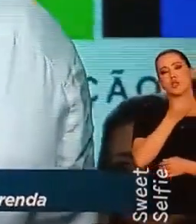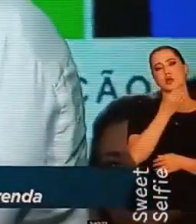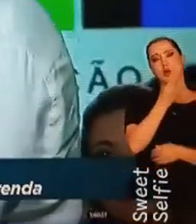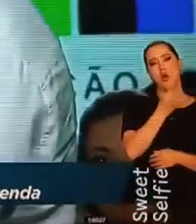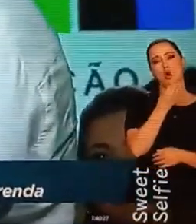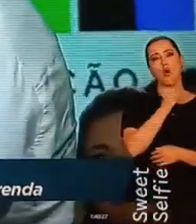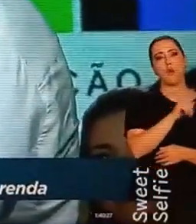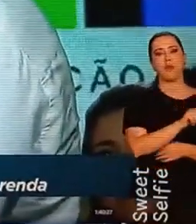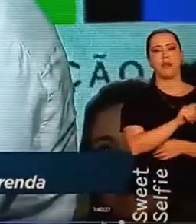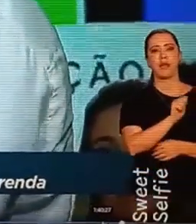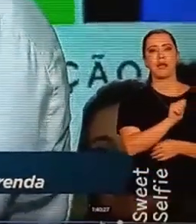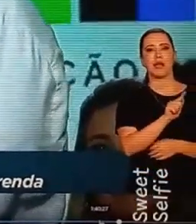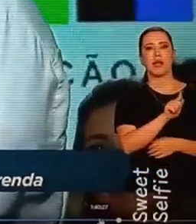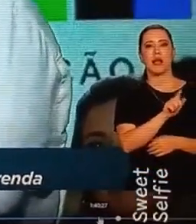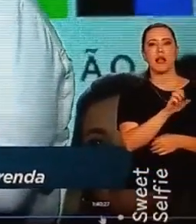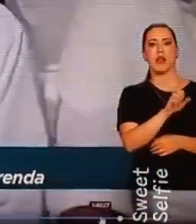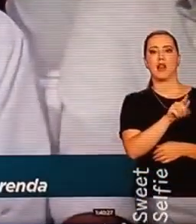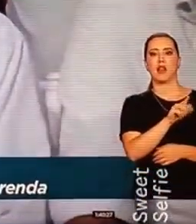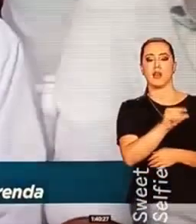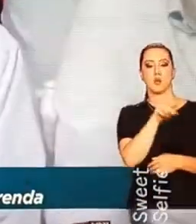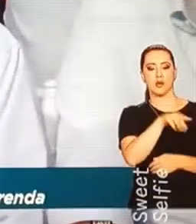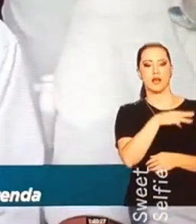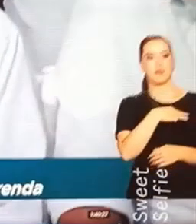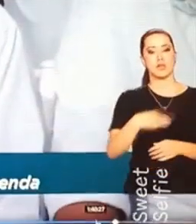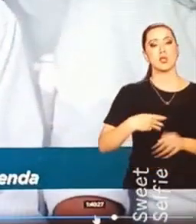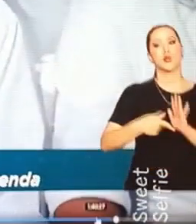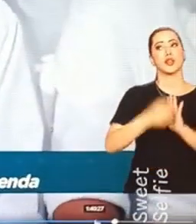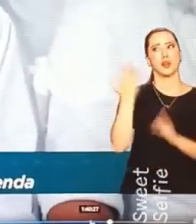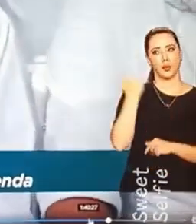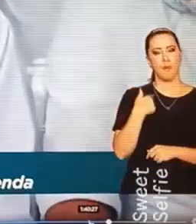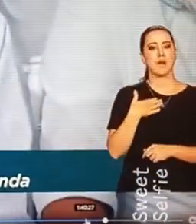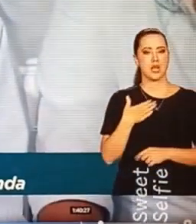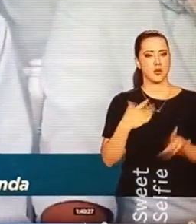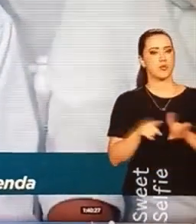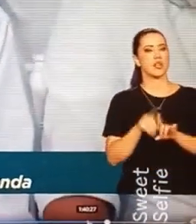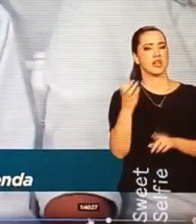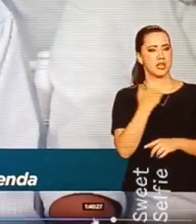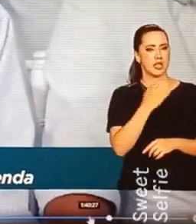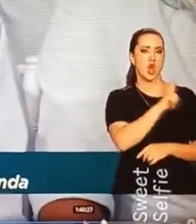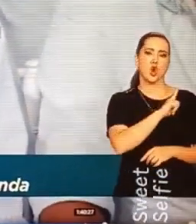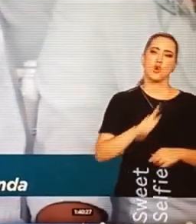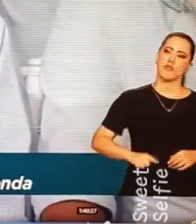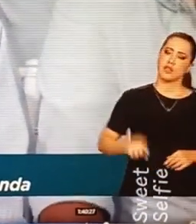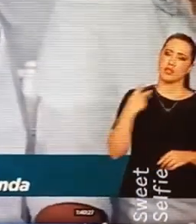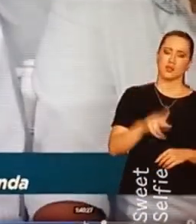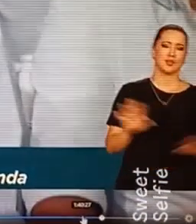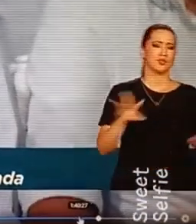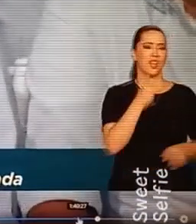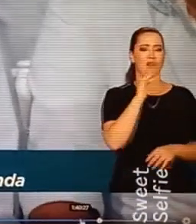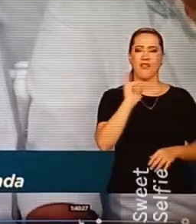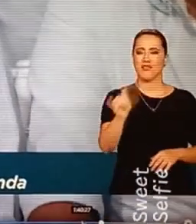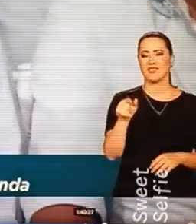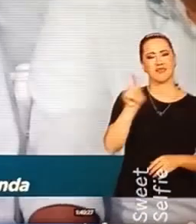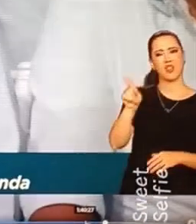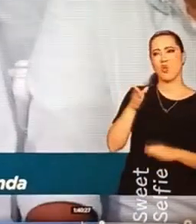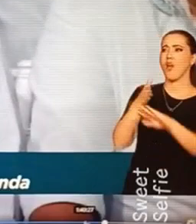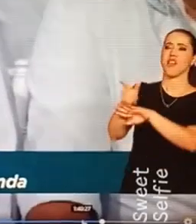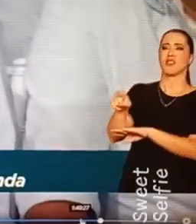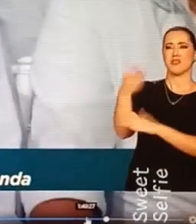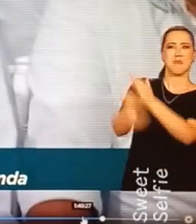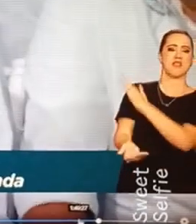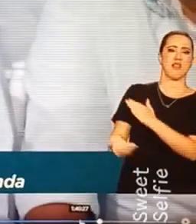ministro, ele queria ser candidato a governador. Eu falei, Jacques, não se meta, cara, você vai perder as eleições.